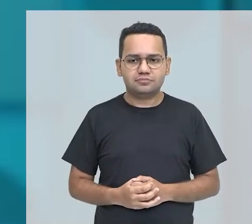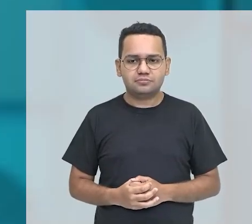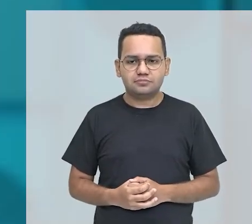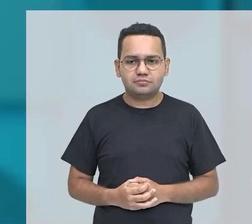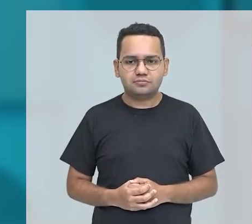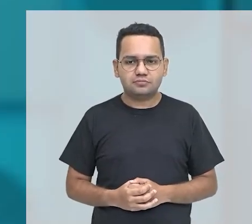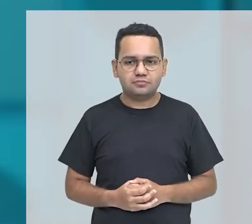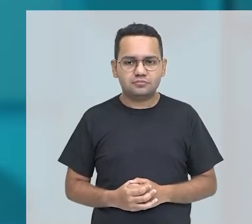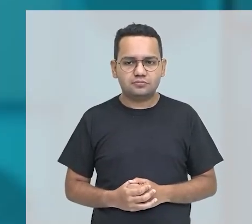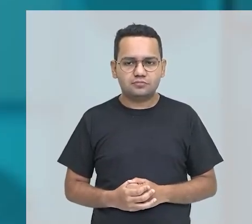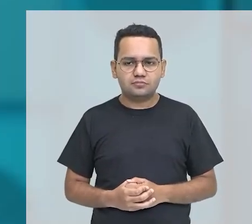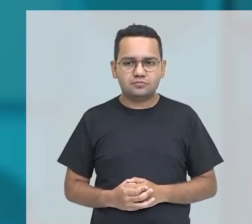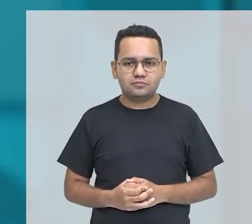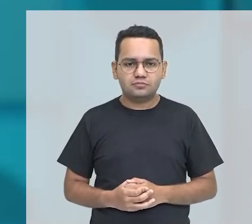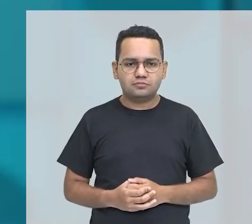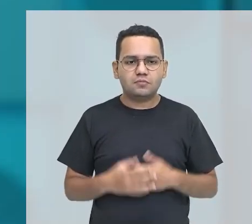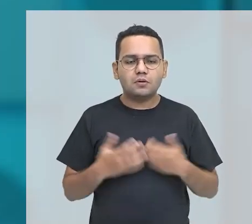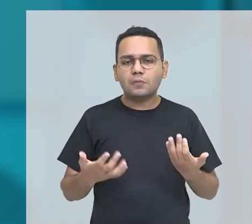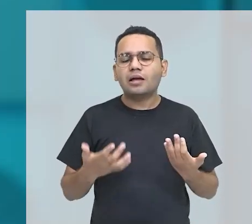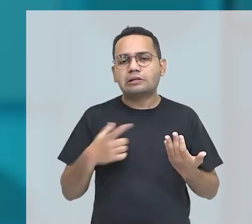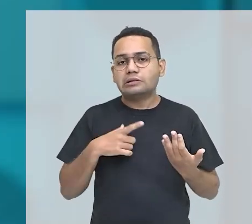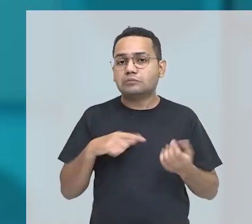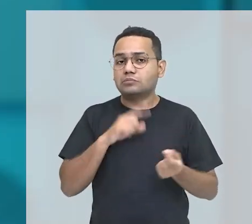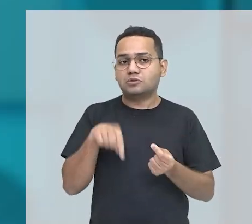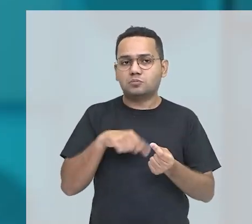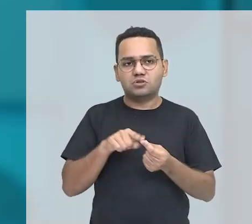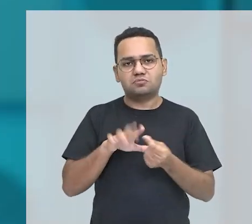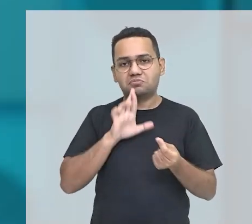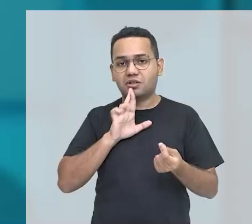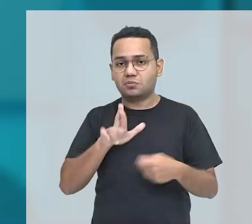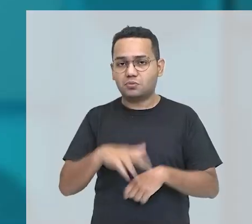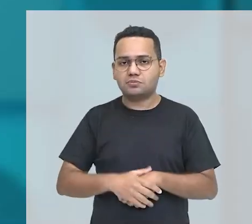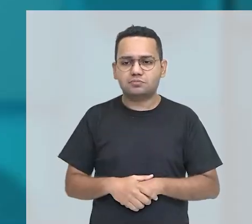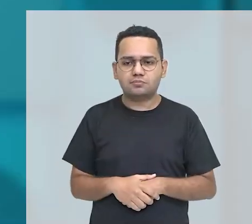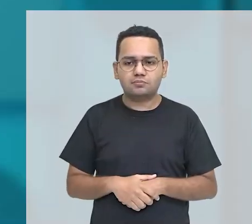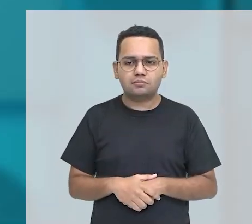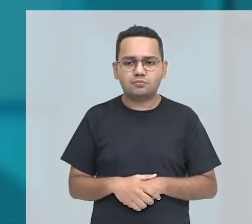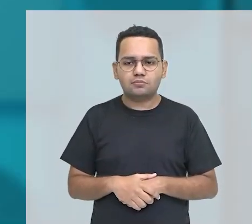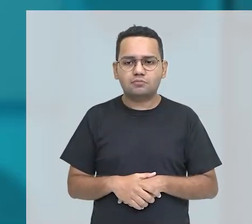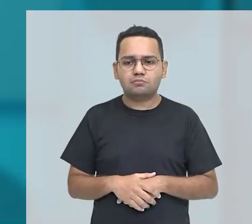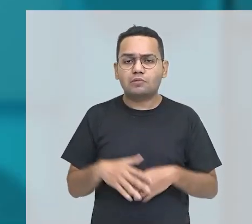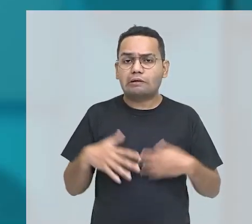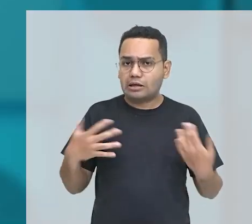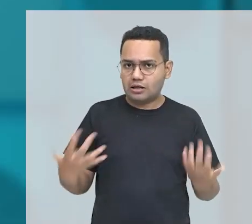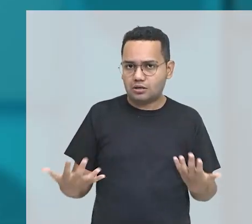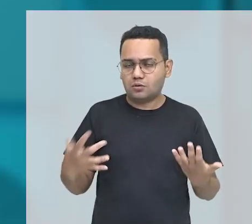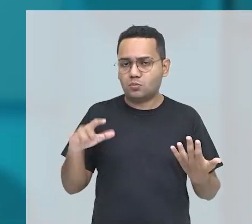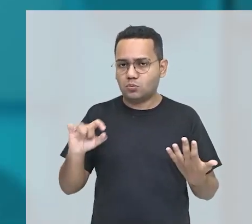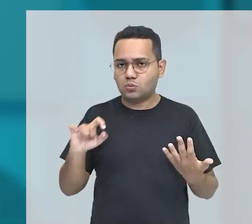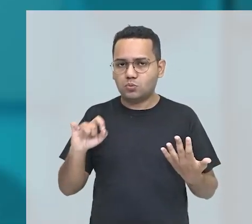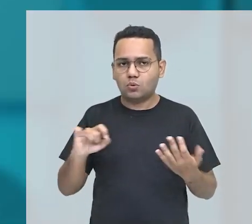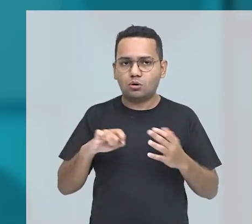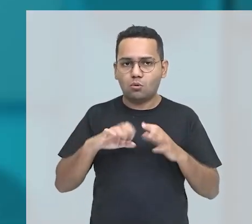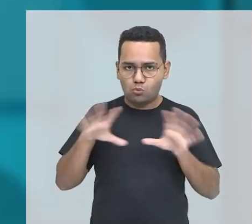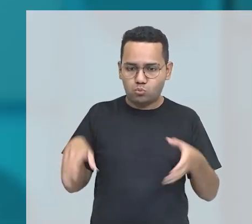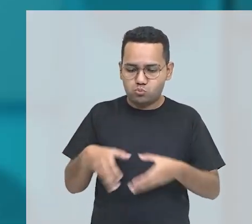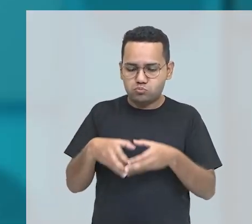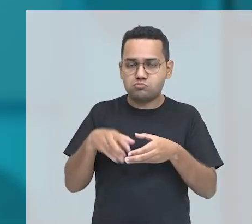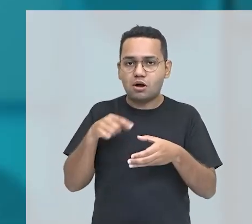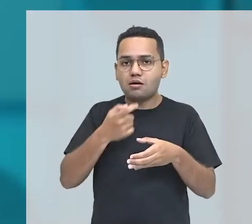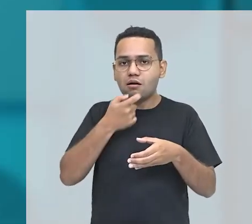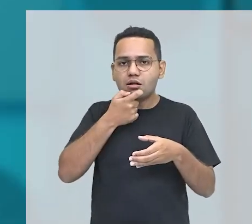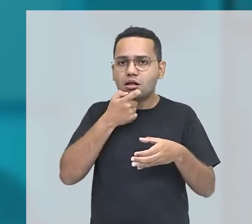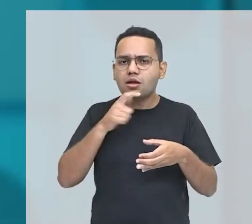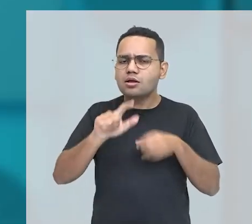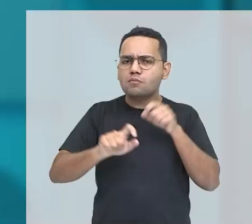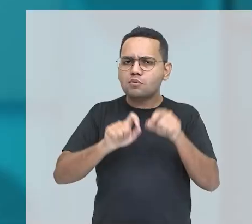né, fortalecendo essa ideia para essa resposta. Então, eles queriam o controle daquelas pessoas, principalmente o controle